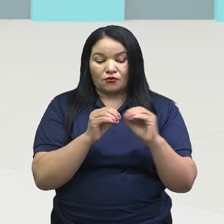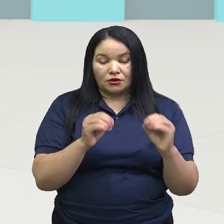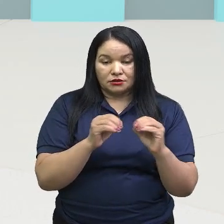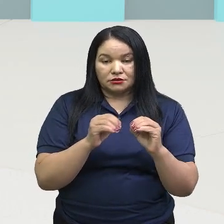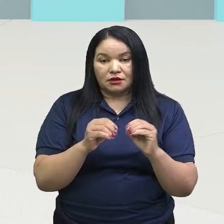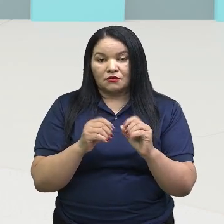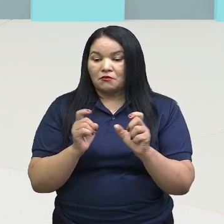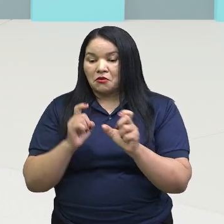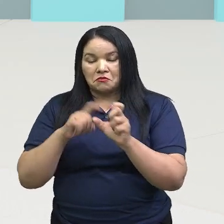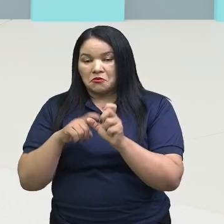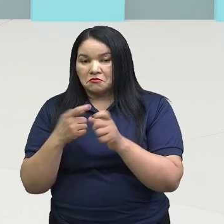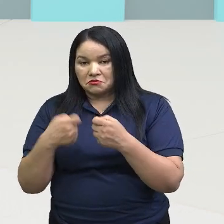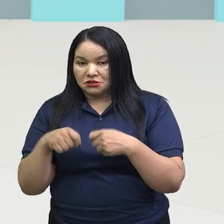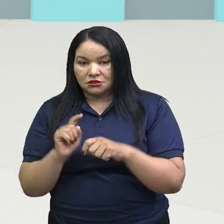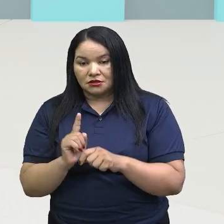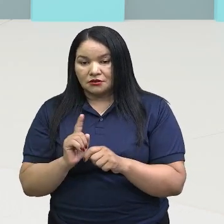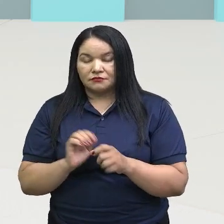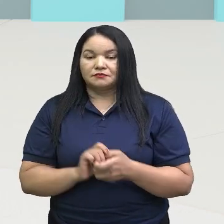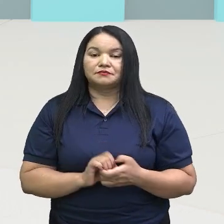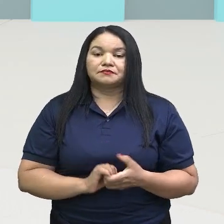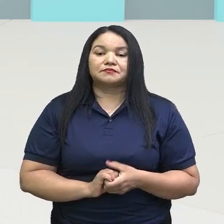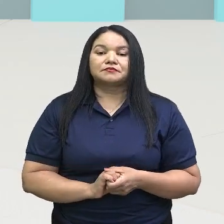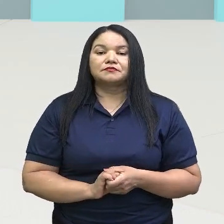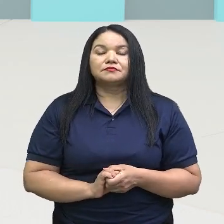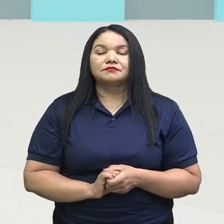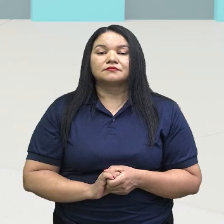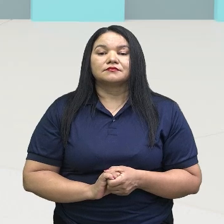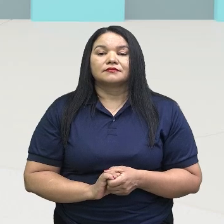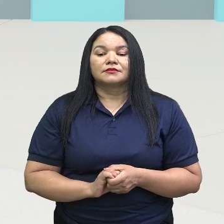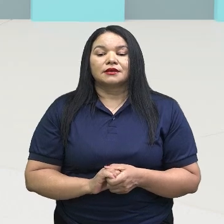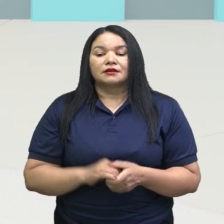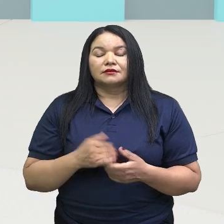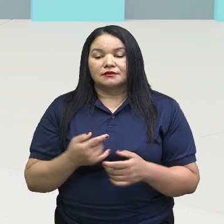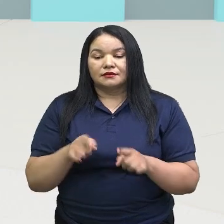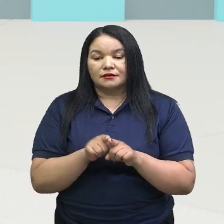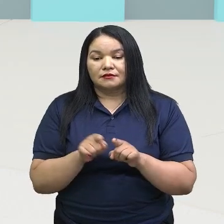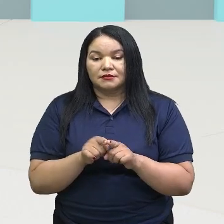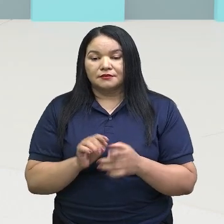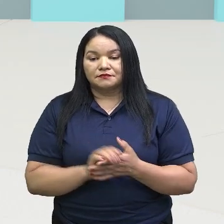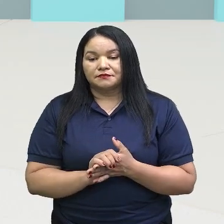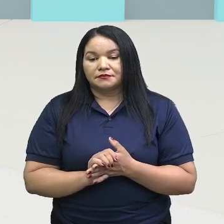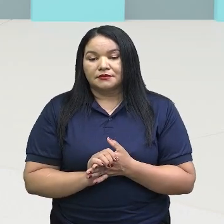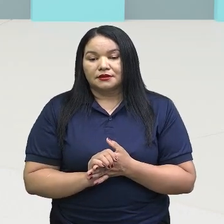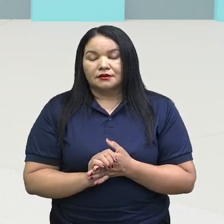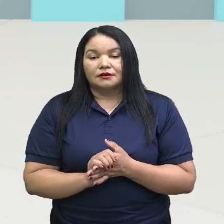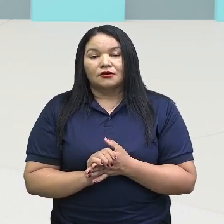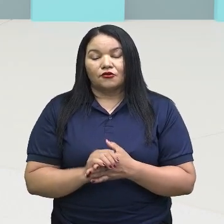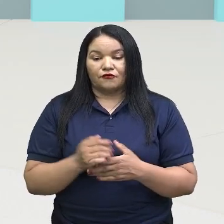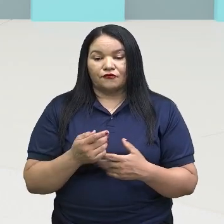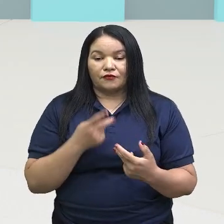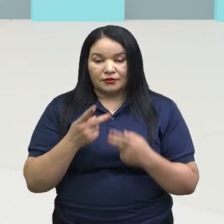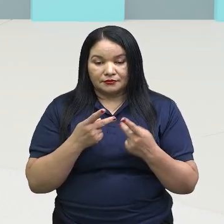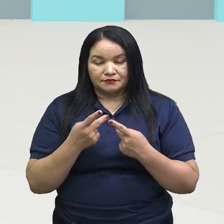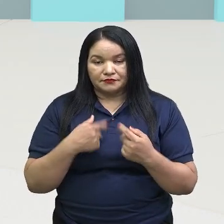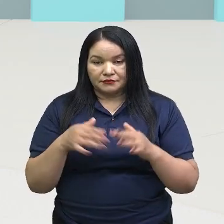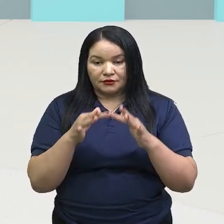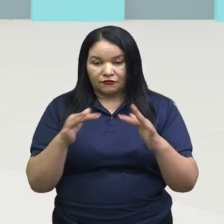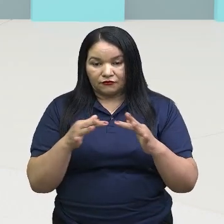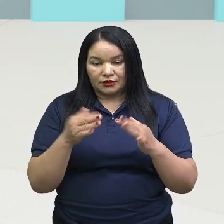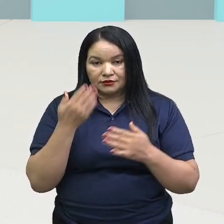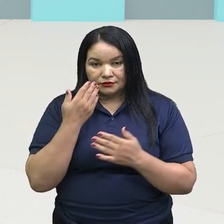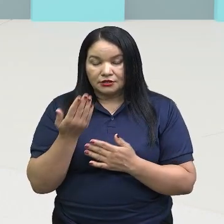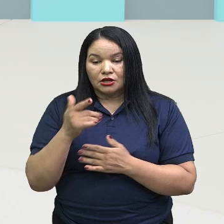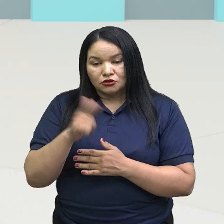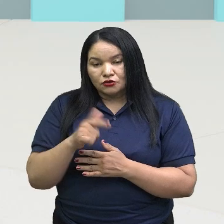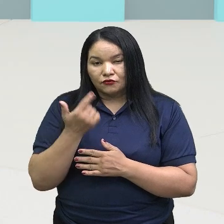da outra. Combinado? E quando eu falo Milena estuda e Pedro trabalha, perceba que eu não quero